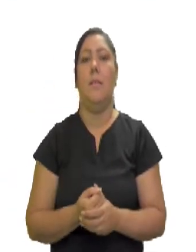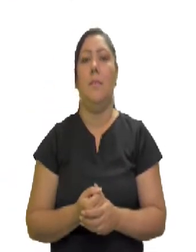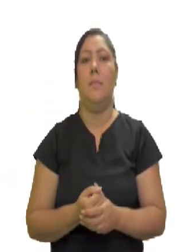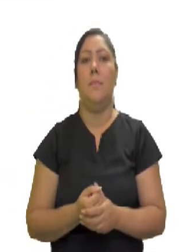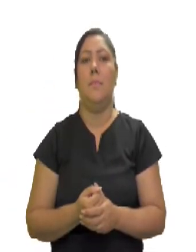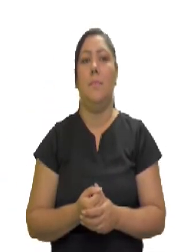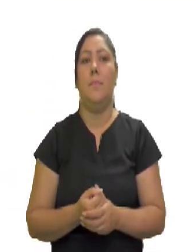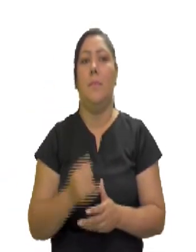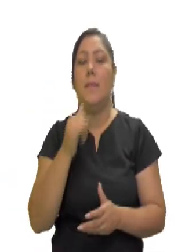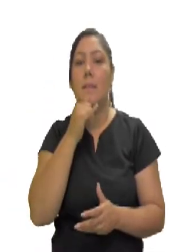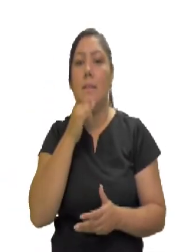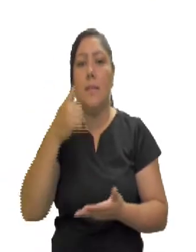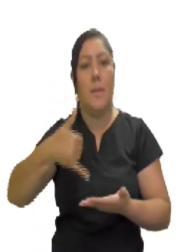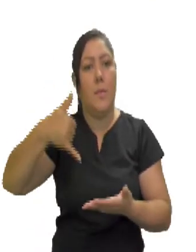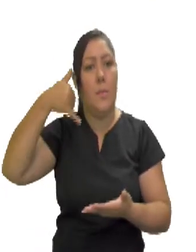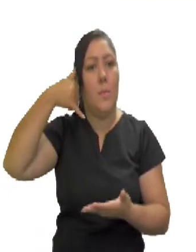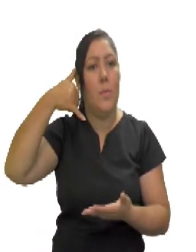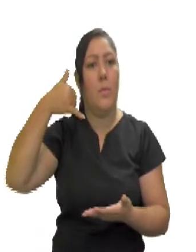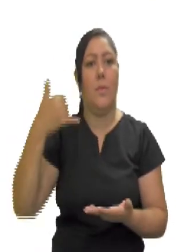acentuadas.